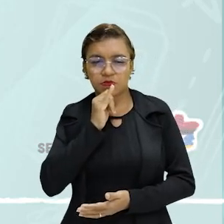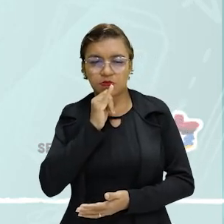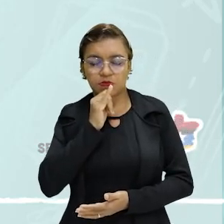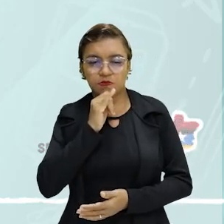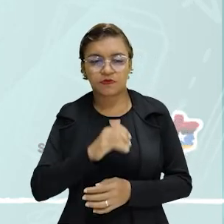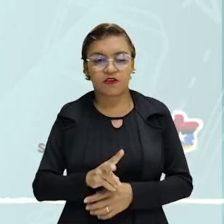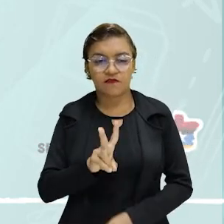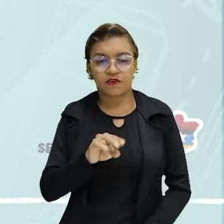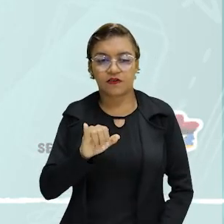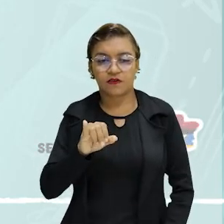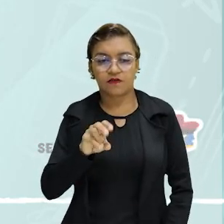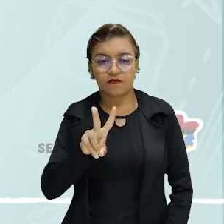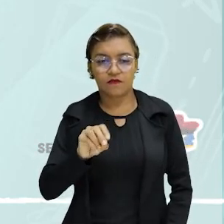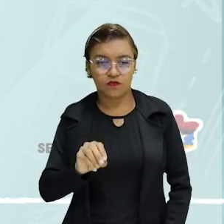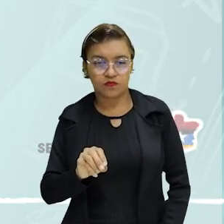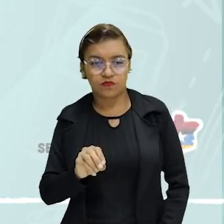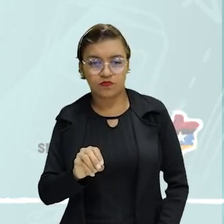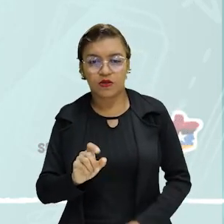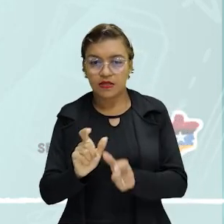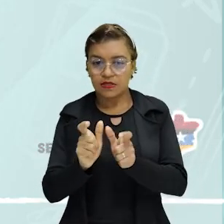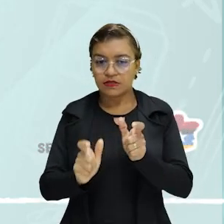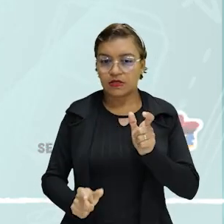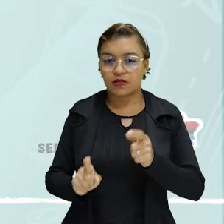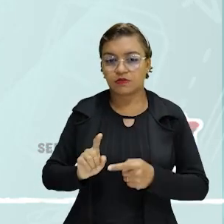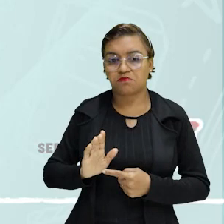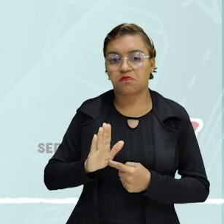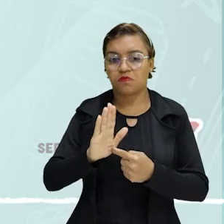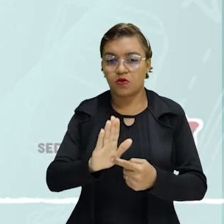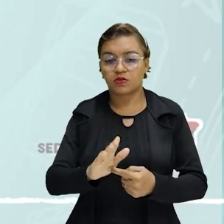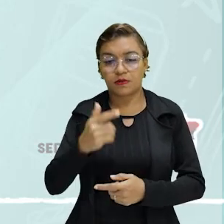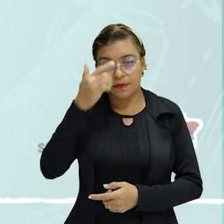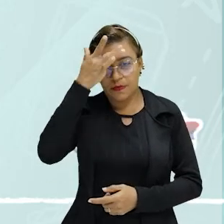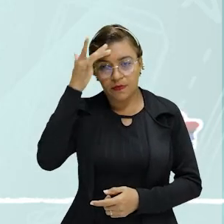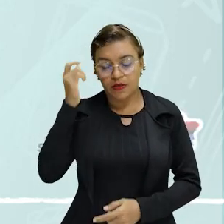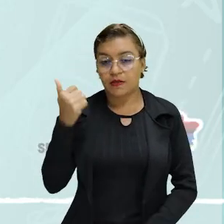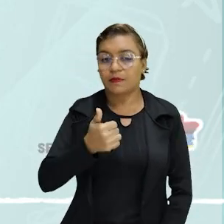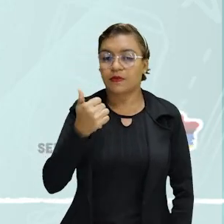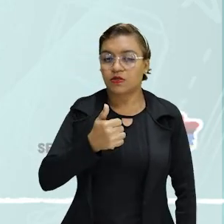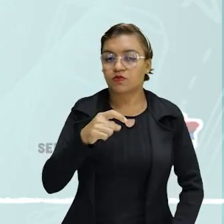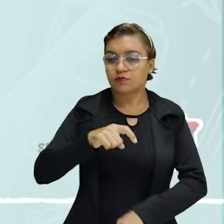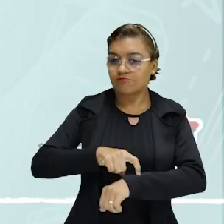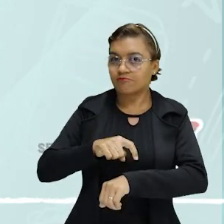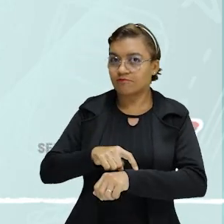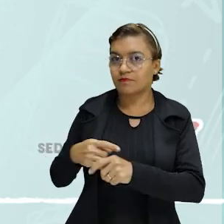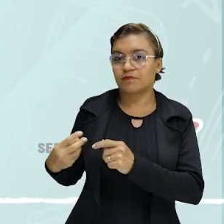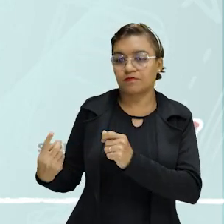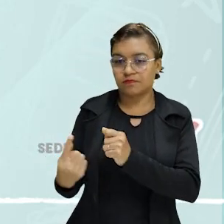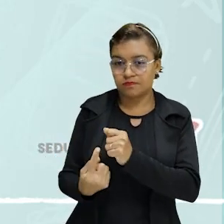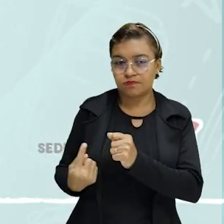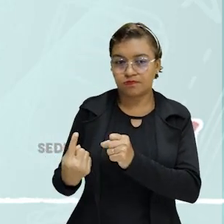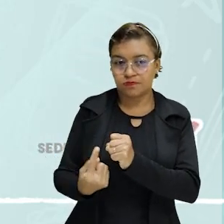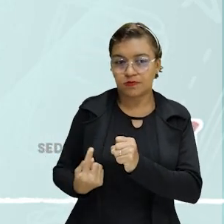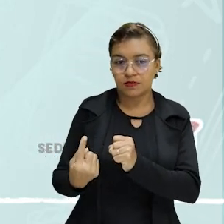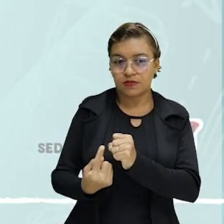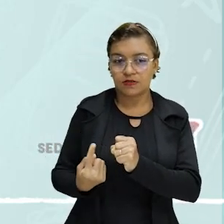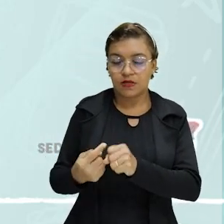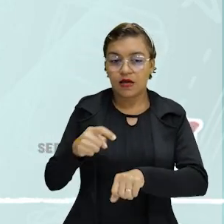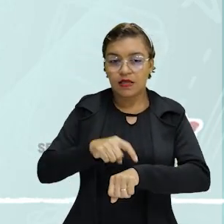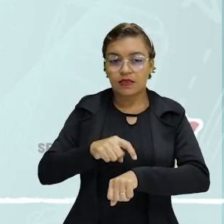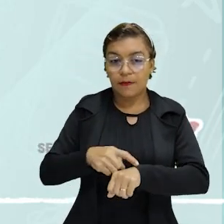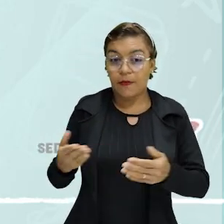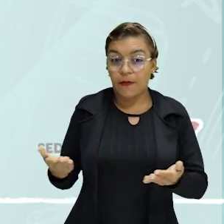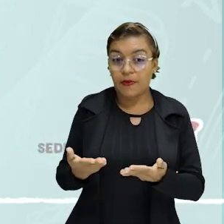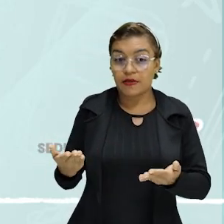pessoa, primeira pessoa. Indica o número, está no singular. Indica o tempo, está no presente. E indica o